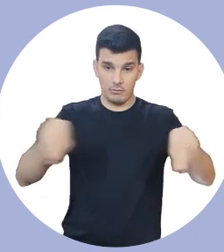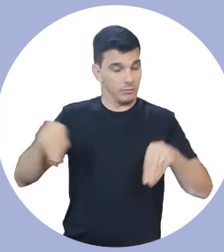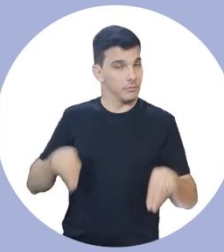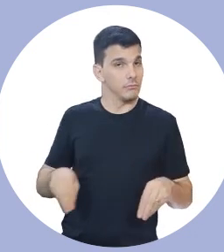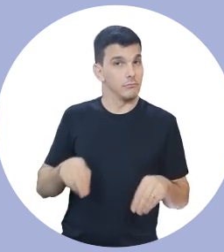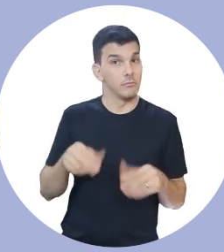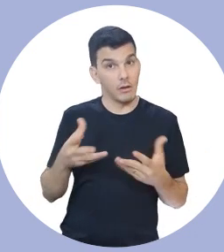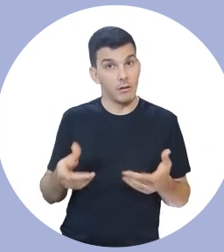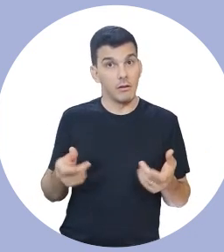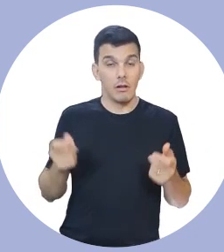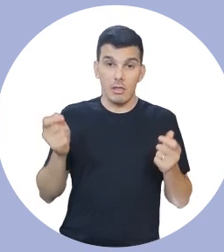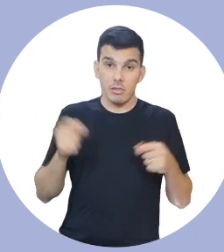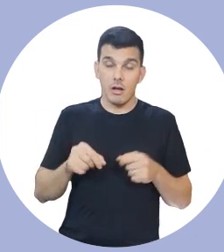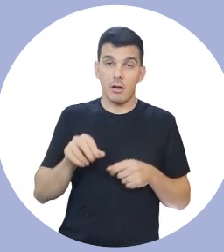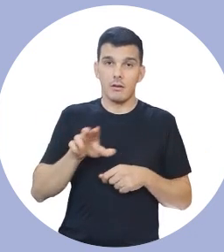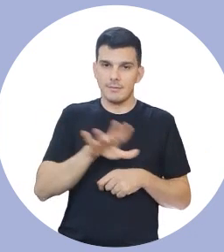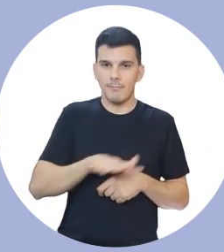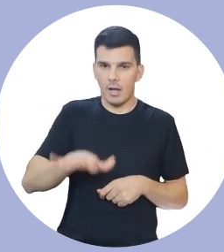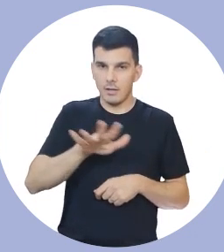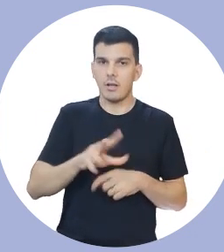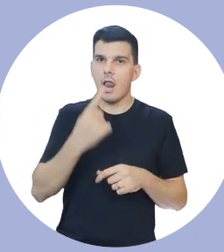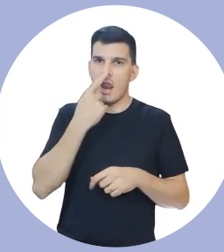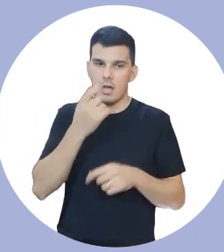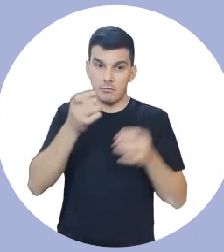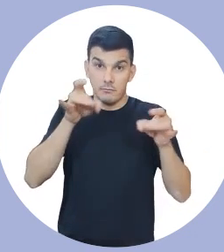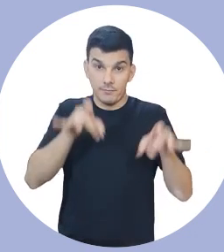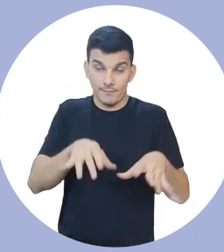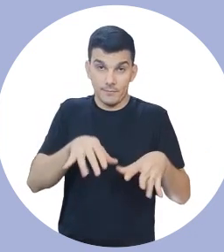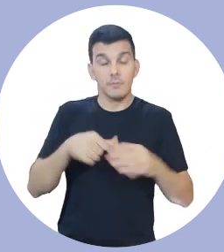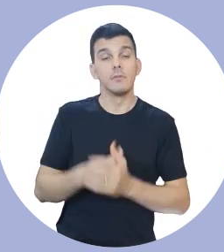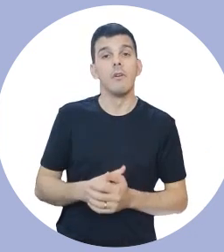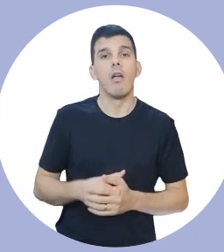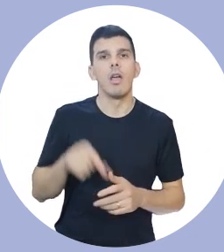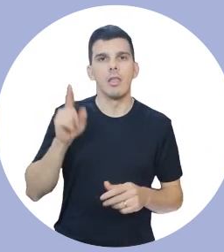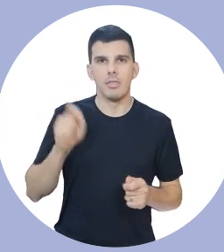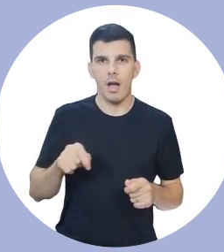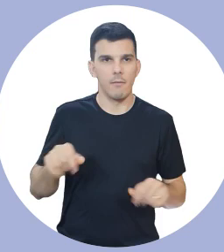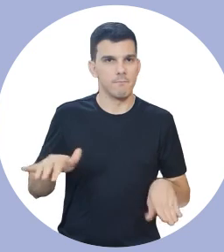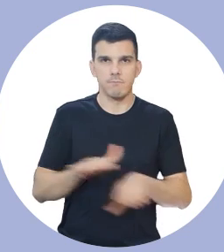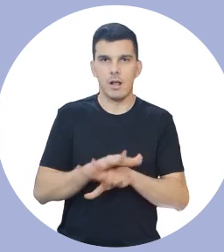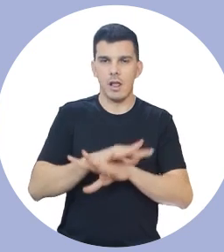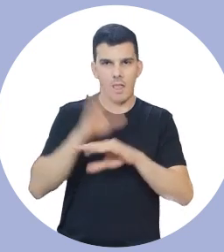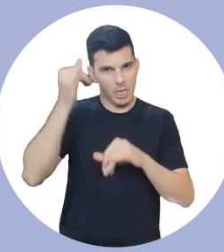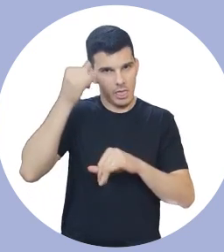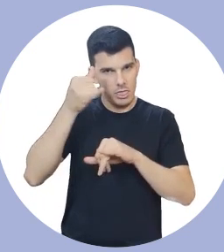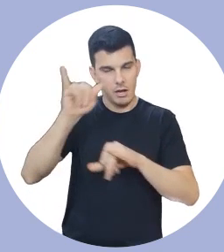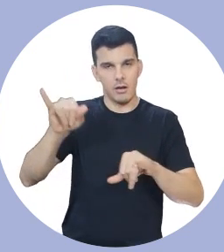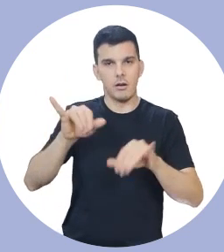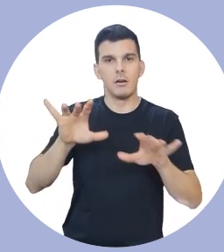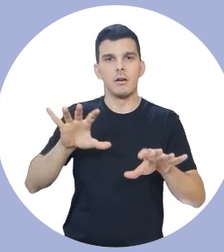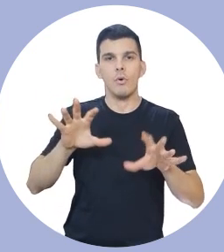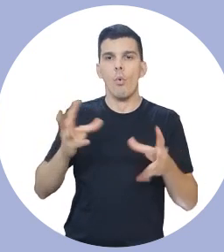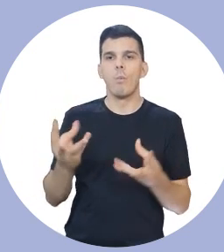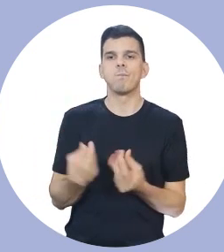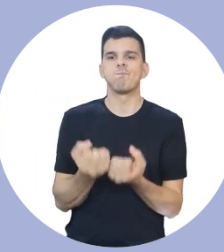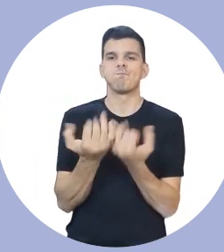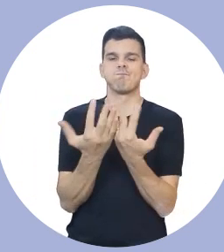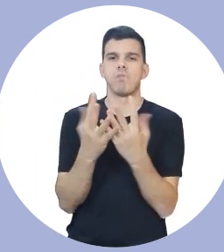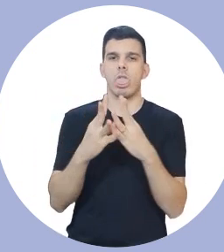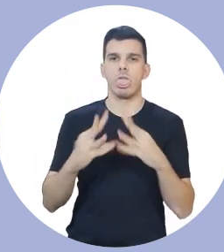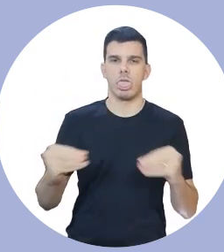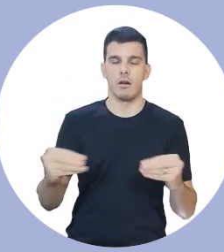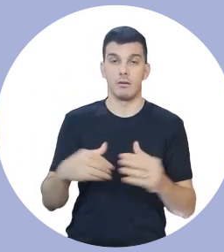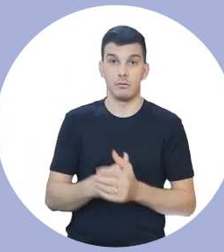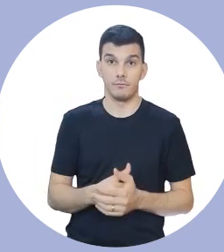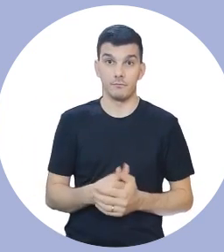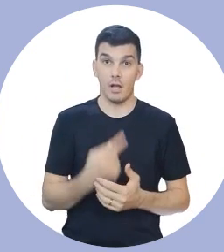de separação dentro de uma usina de lixão é o suficiente para evitar a formação